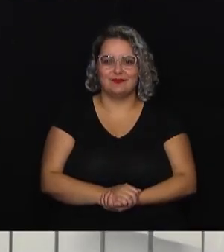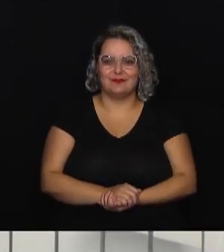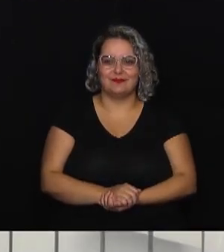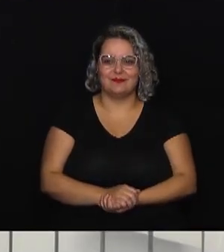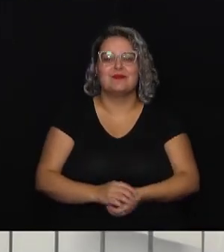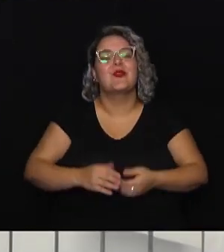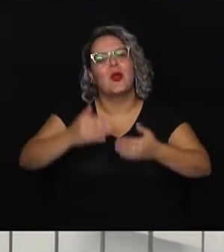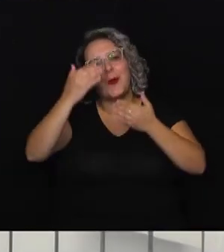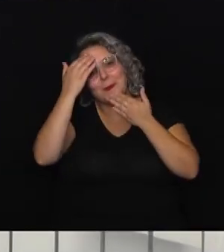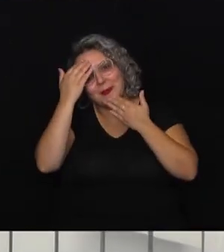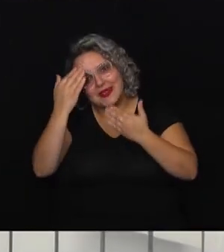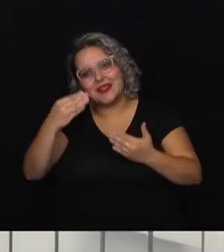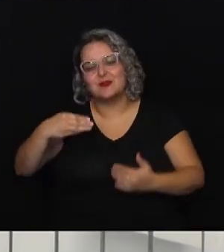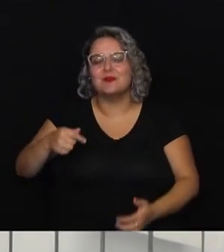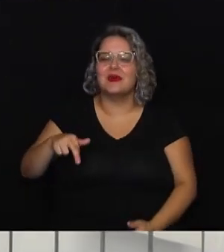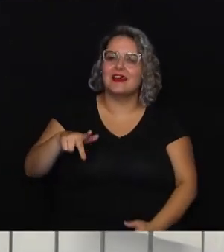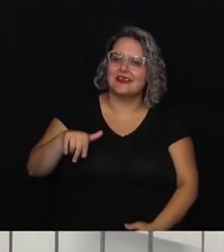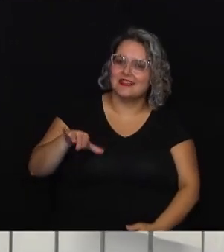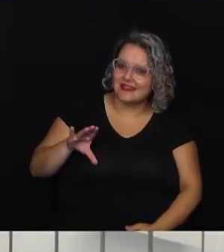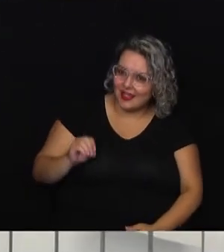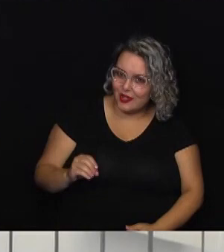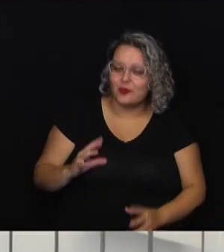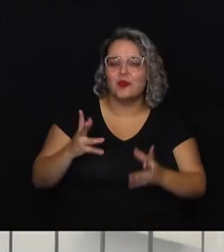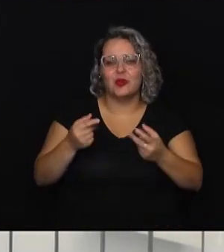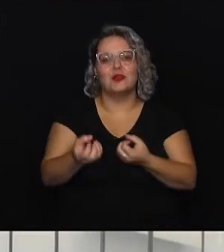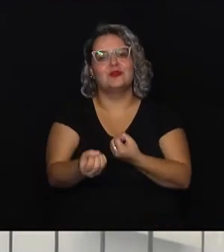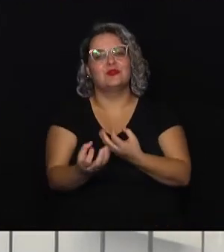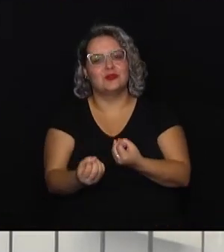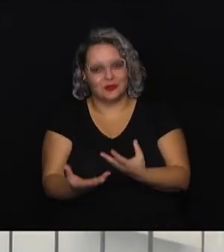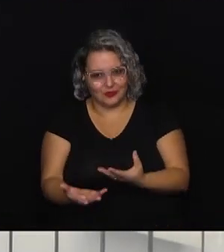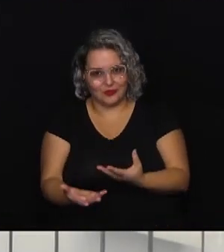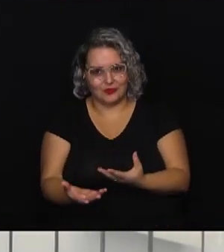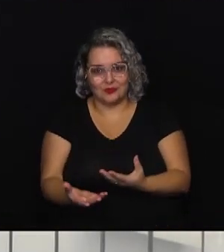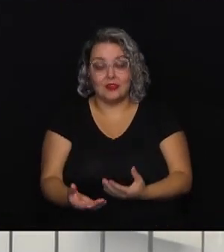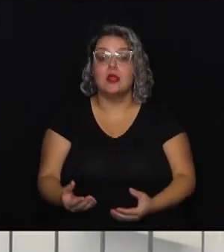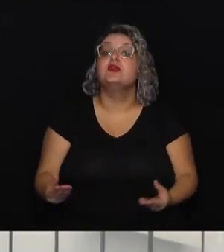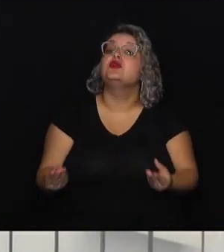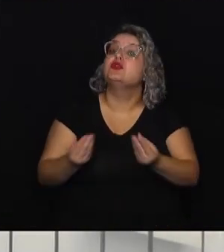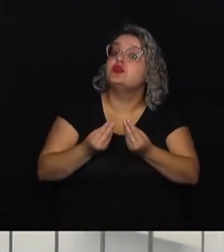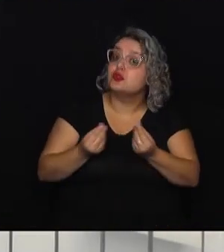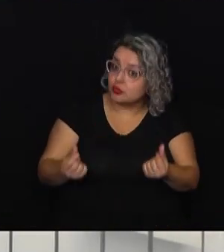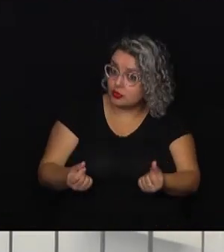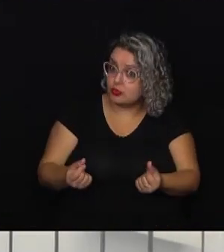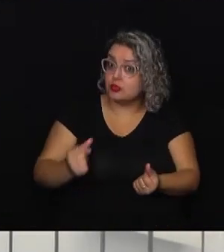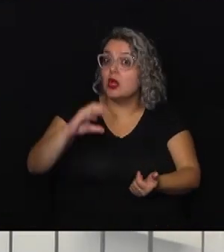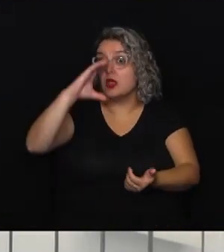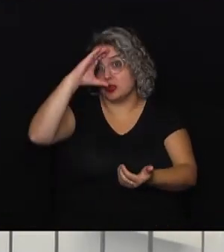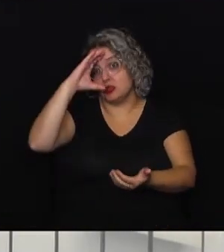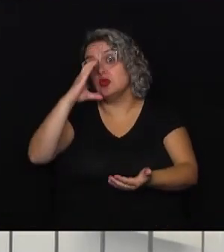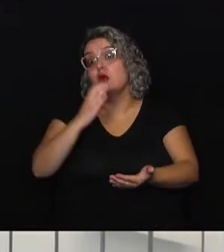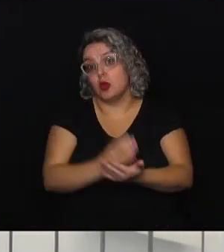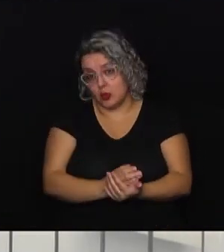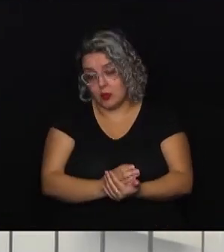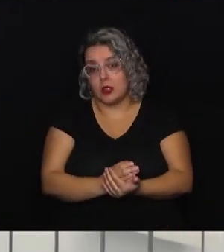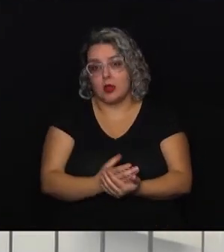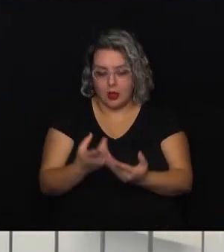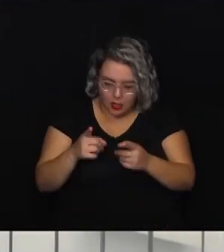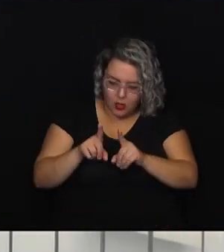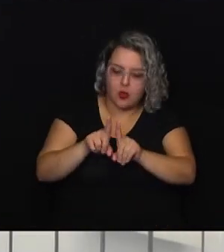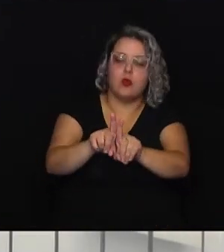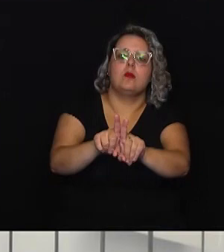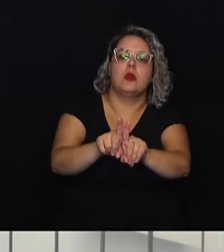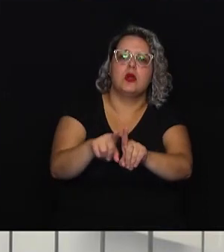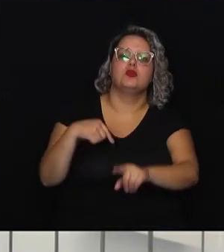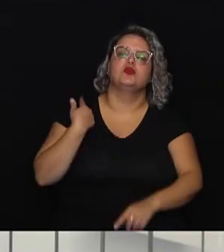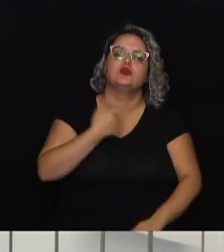Muito obrigado, Marcelo Gomes, por todas as informações de qualidade, de credibilidade. É um parceiro aqui do nosso